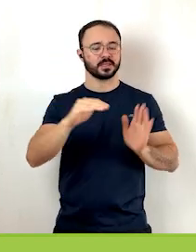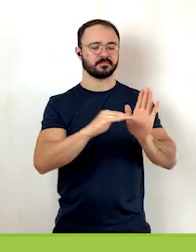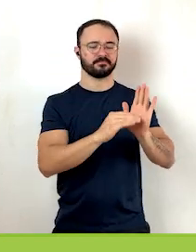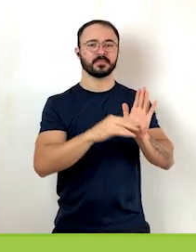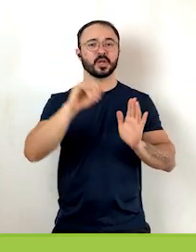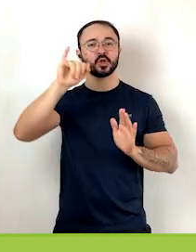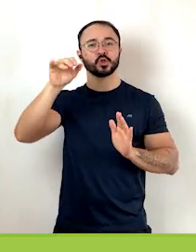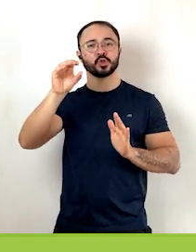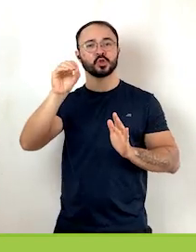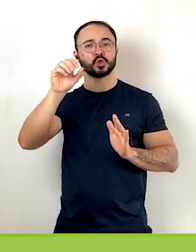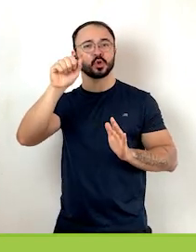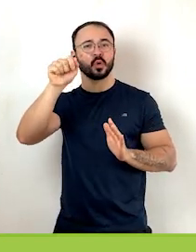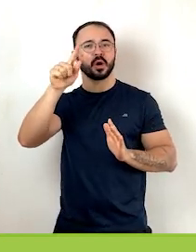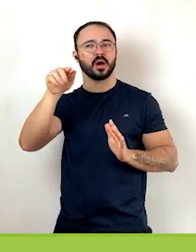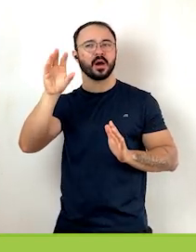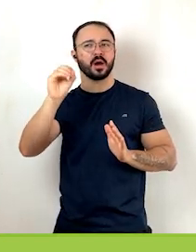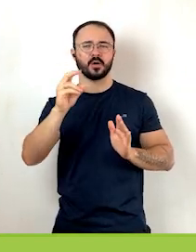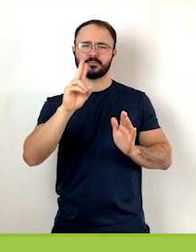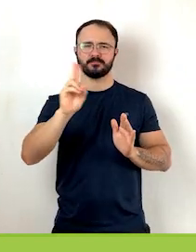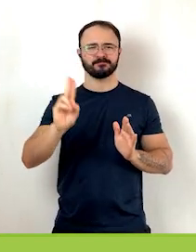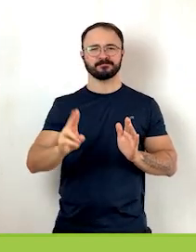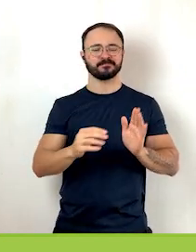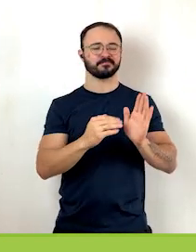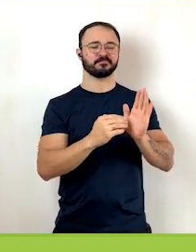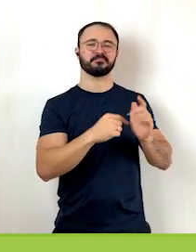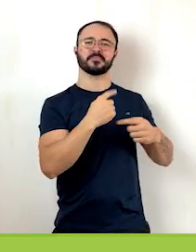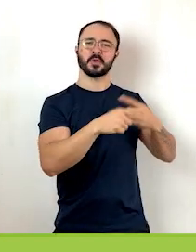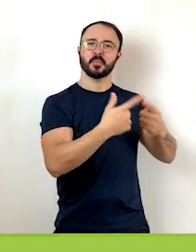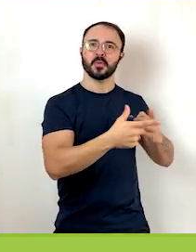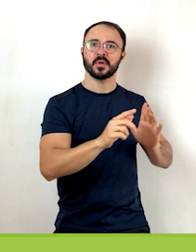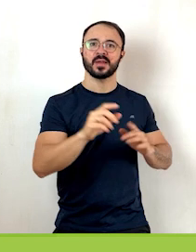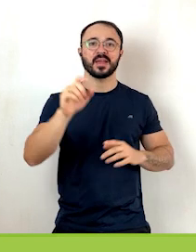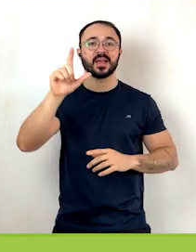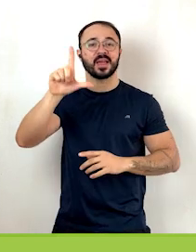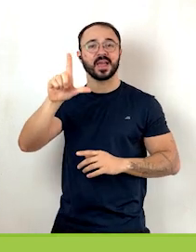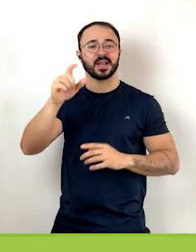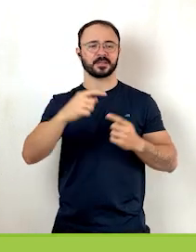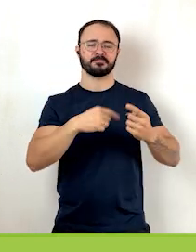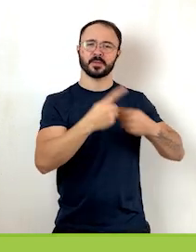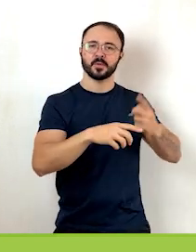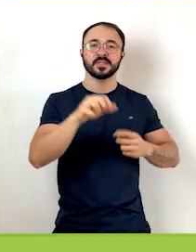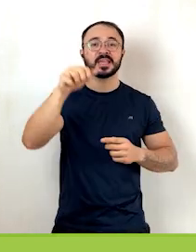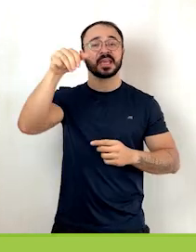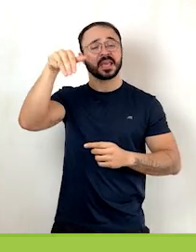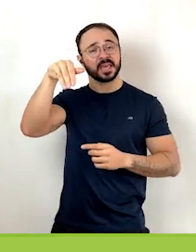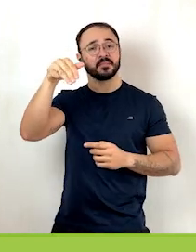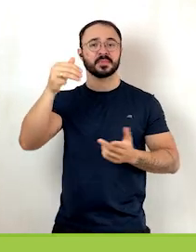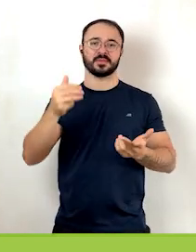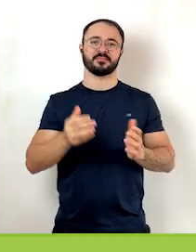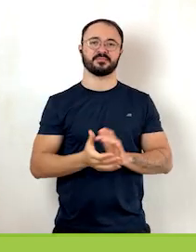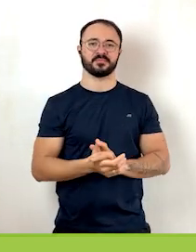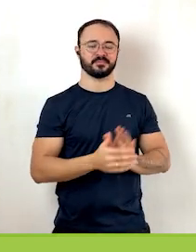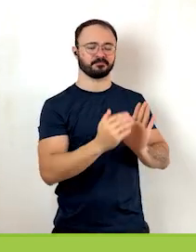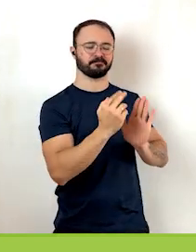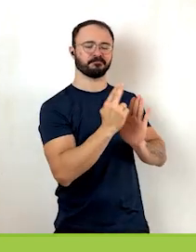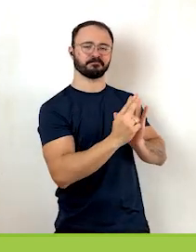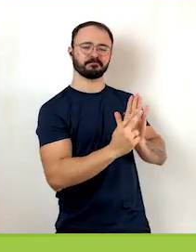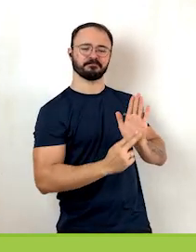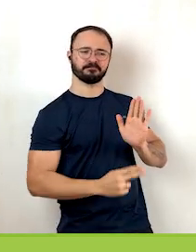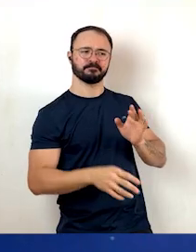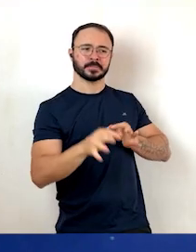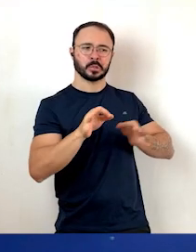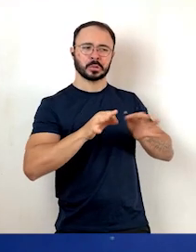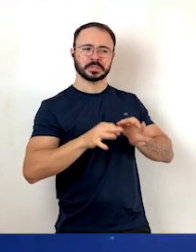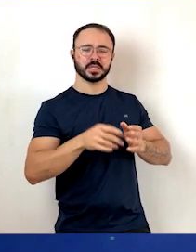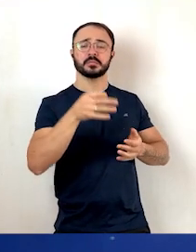Igor com a letra i o João com a letra J aluna com a letra l e a Marina e o Miguel com